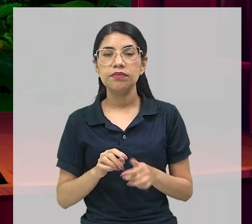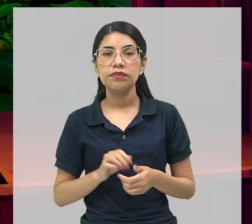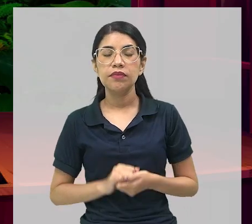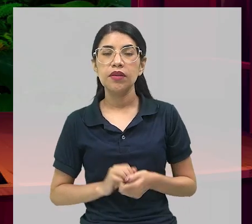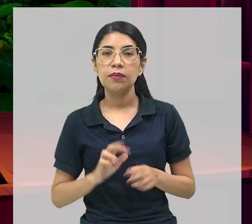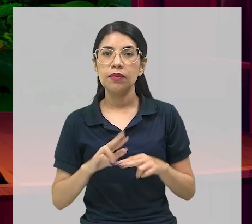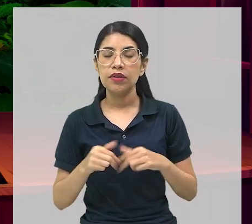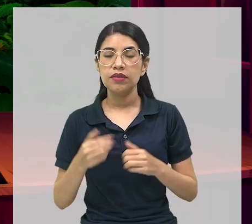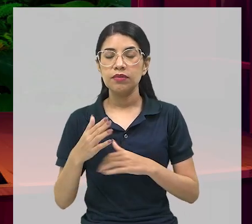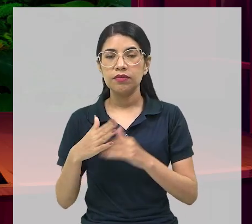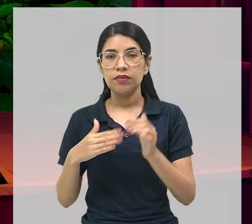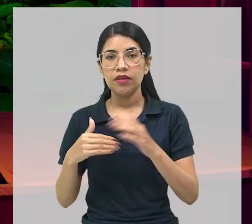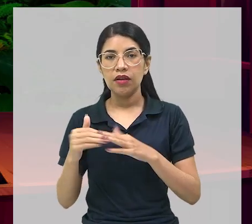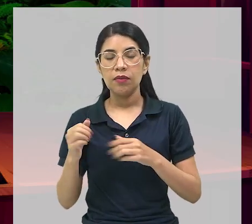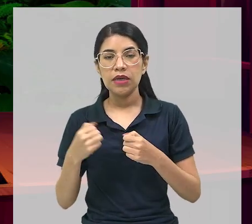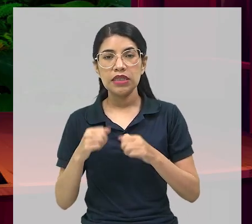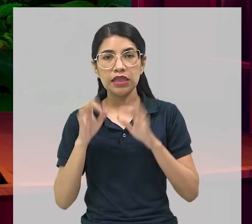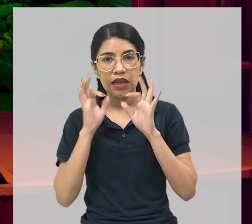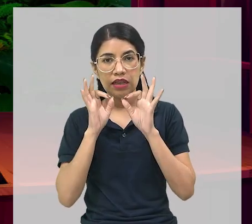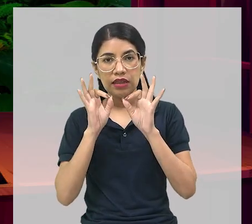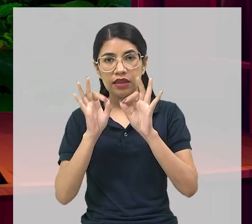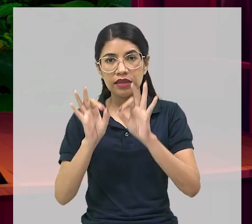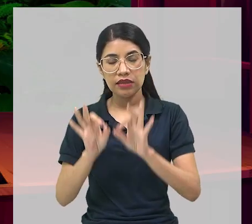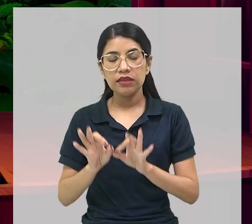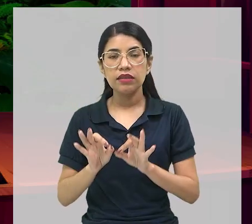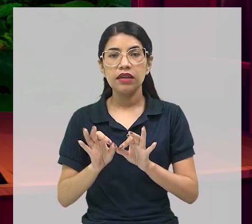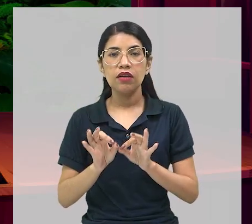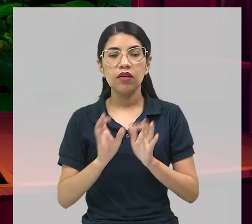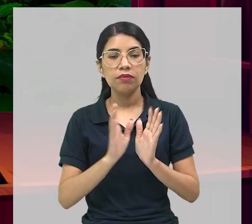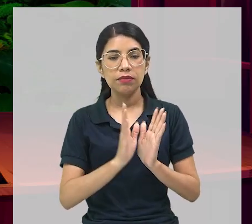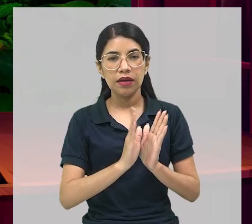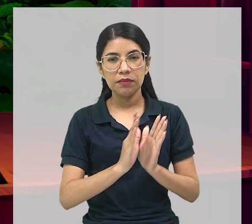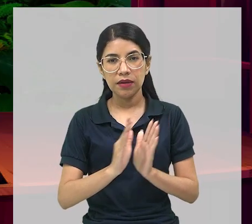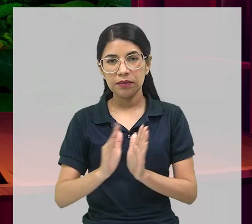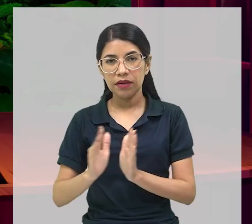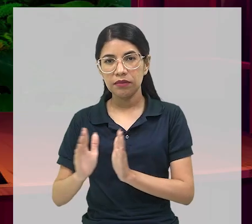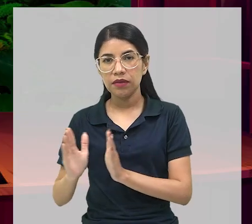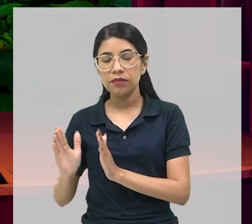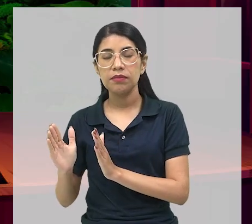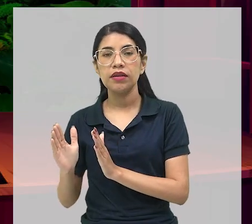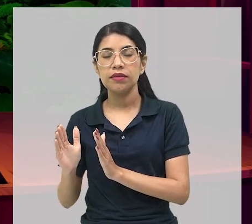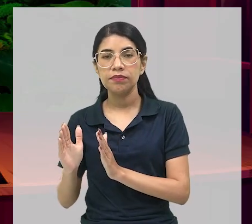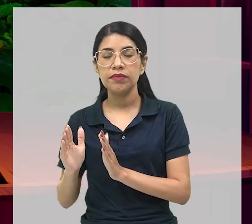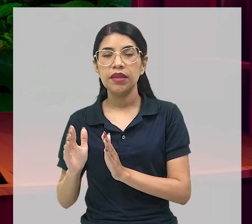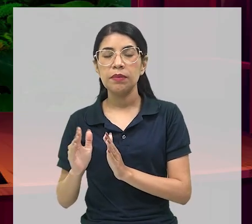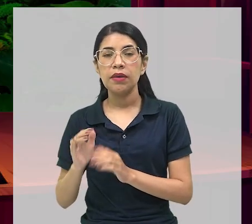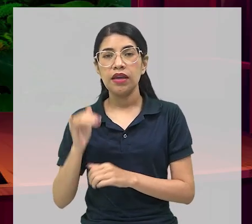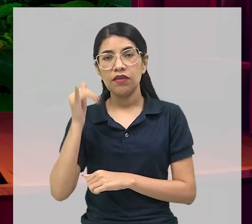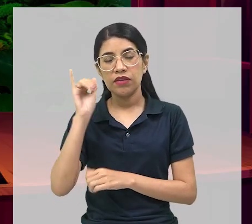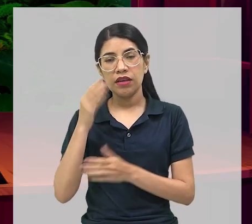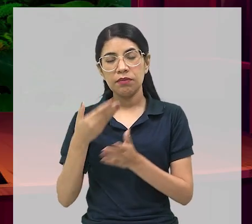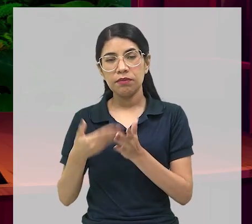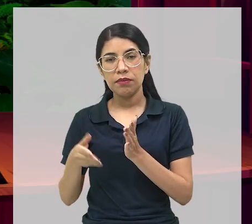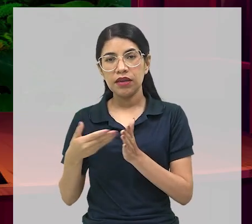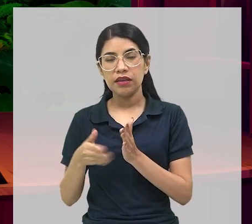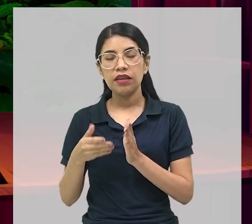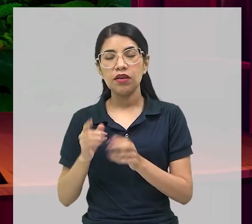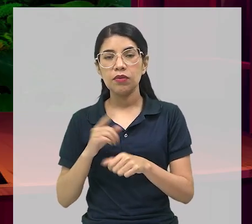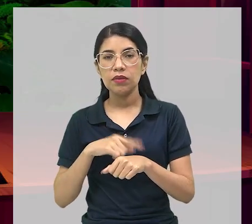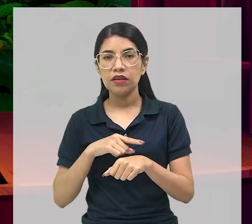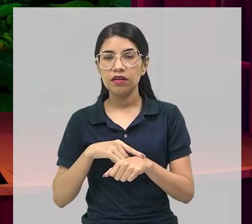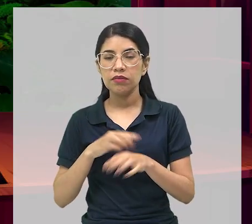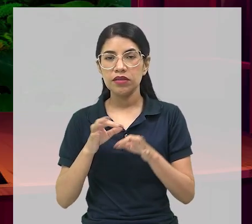que o sonoplasta ele tem que estar acompanhando ali. A ação cênica está acontecendo, ele está acompanhando passo a passo para ele não perder o